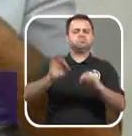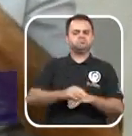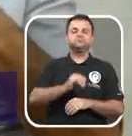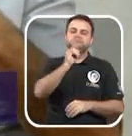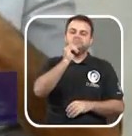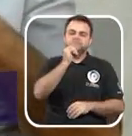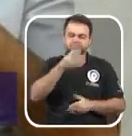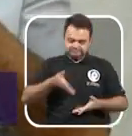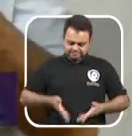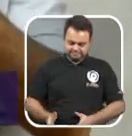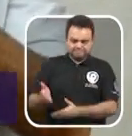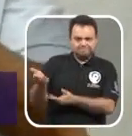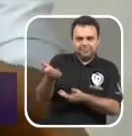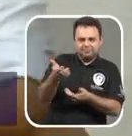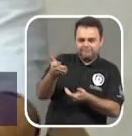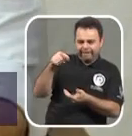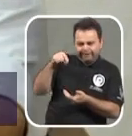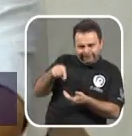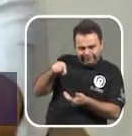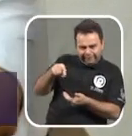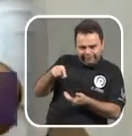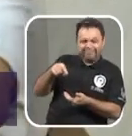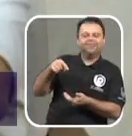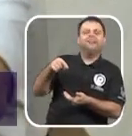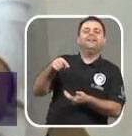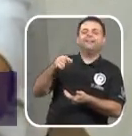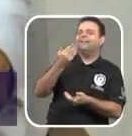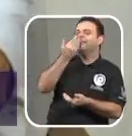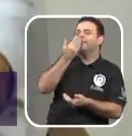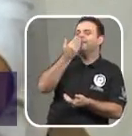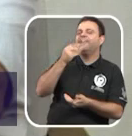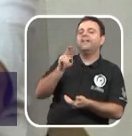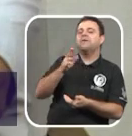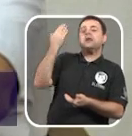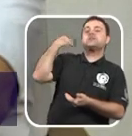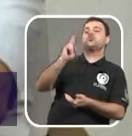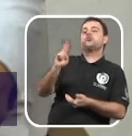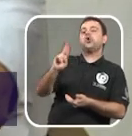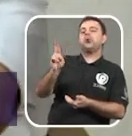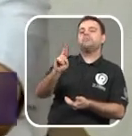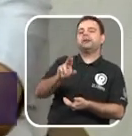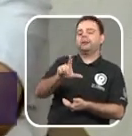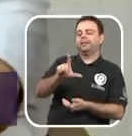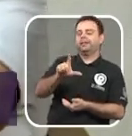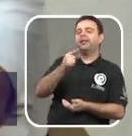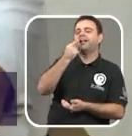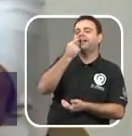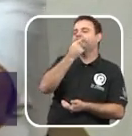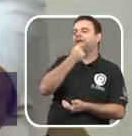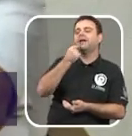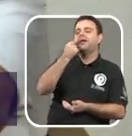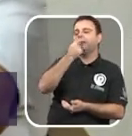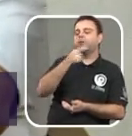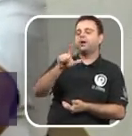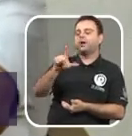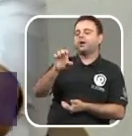fissura lábio-palatina, antigamente falava lábio leporino, né? Ou